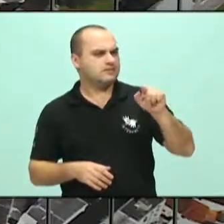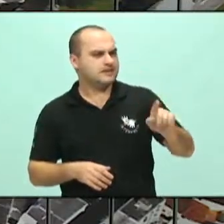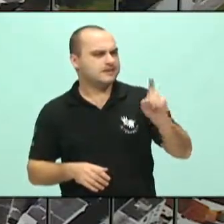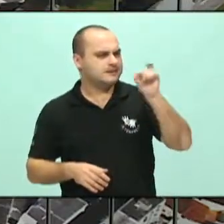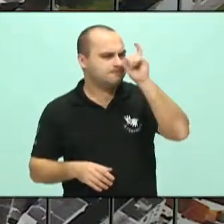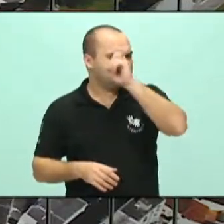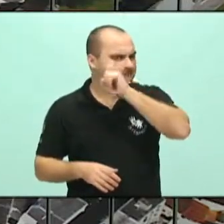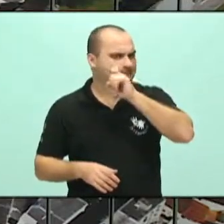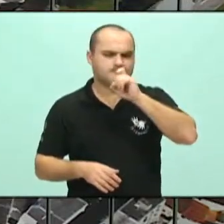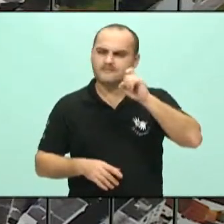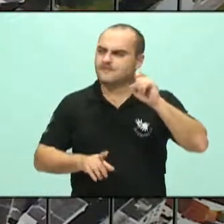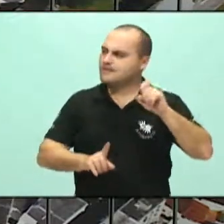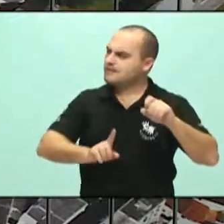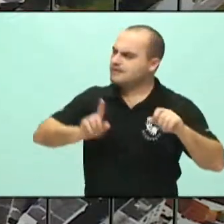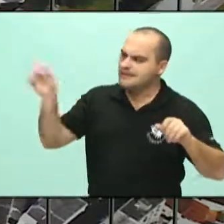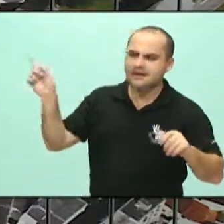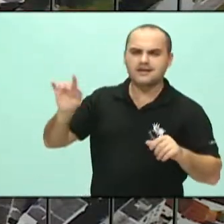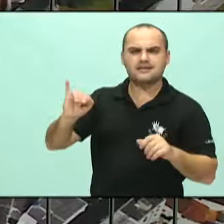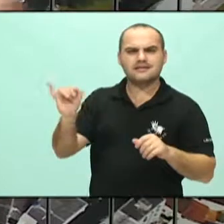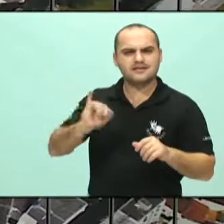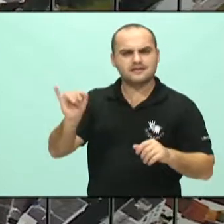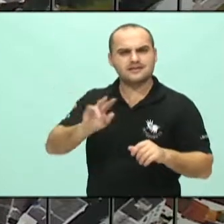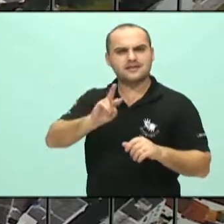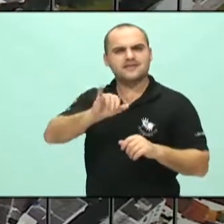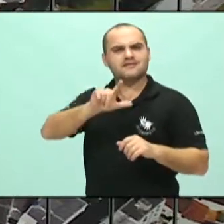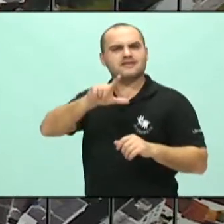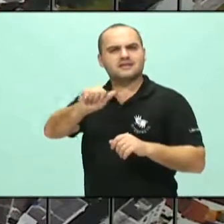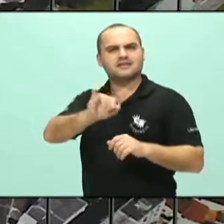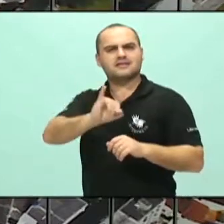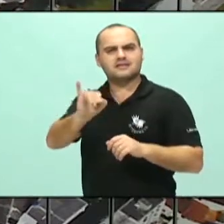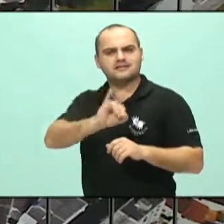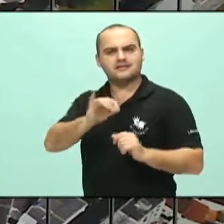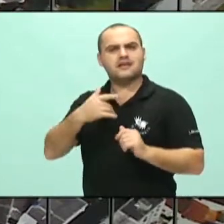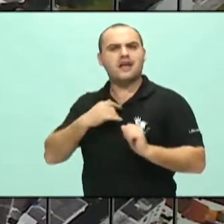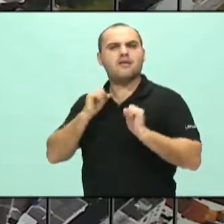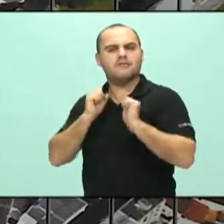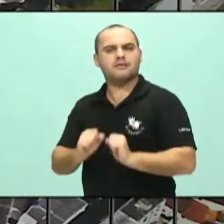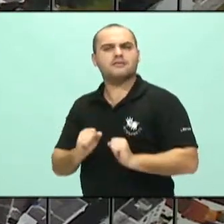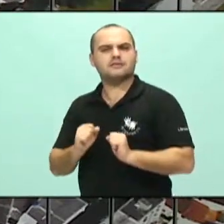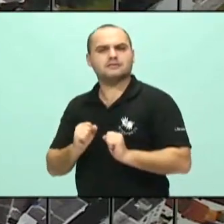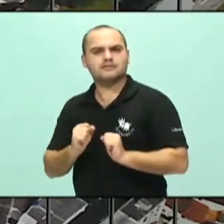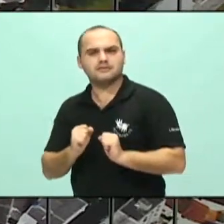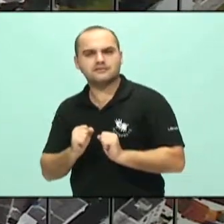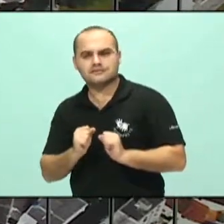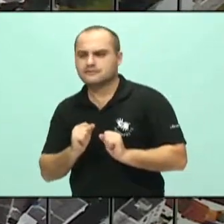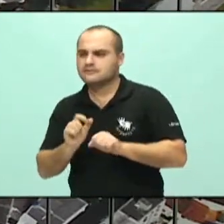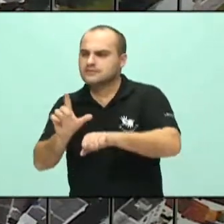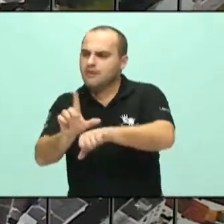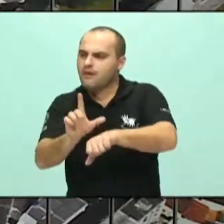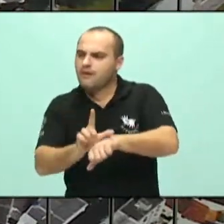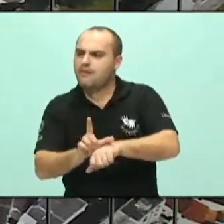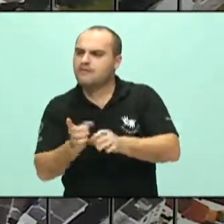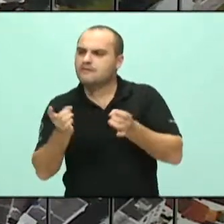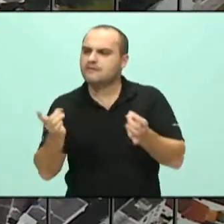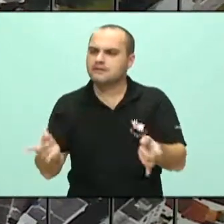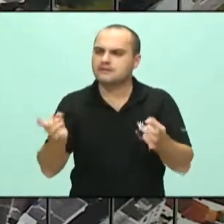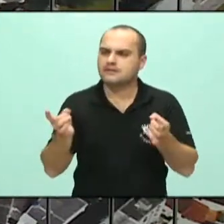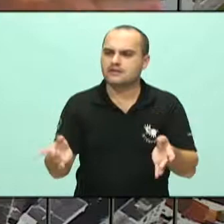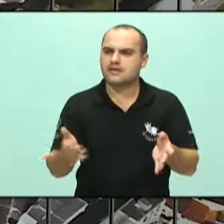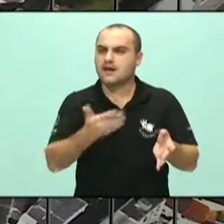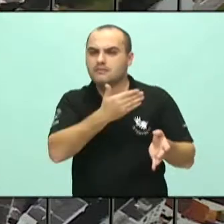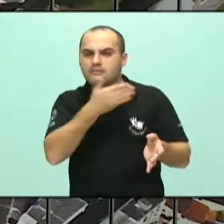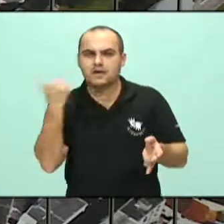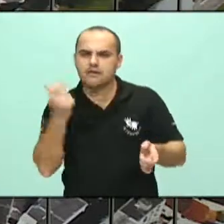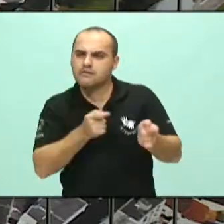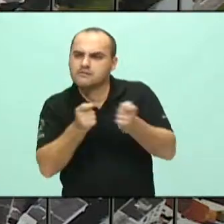difícil. Lá em Itajaí, na vila de Itajaí, eu posso comercializar, eu posso fazer melhores negócios, vou